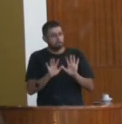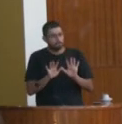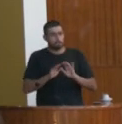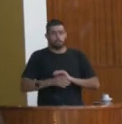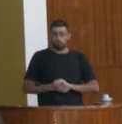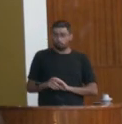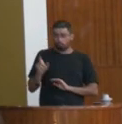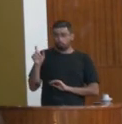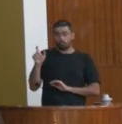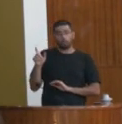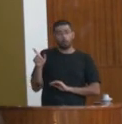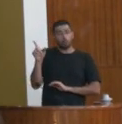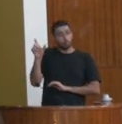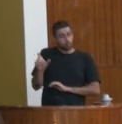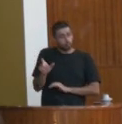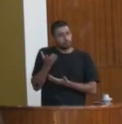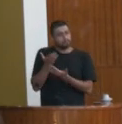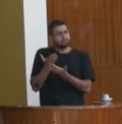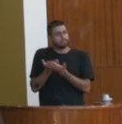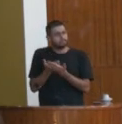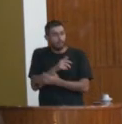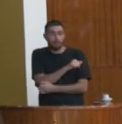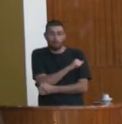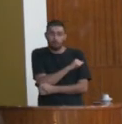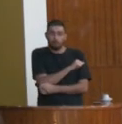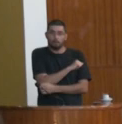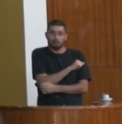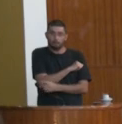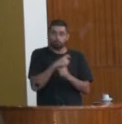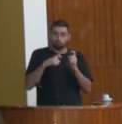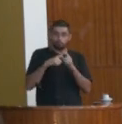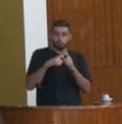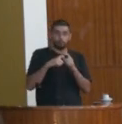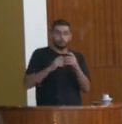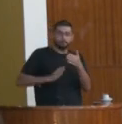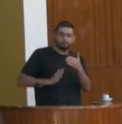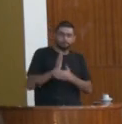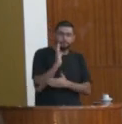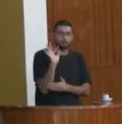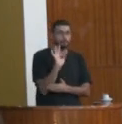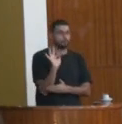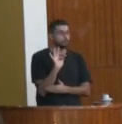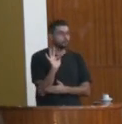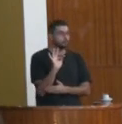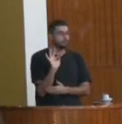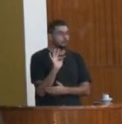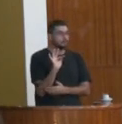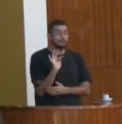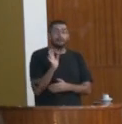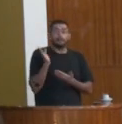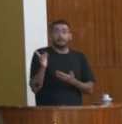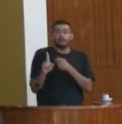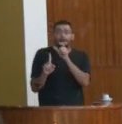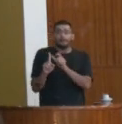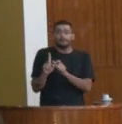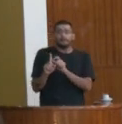uma vestibulanda que passou no vestibular de medicina para a nossa universidade e ela era cega.